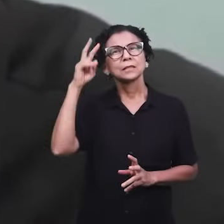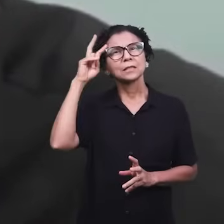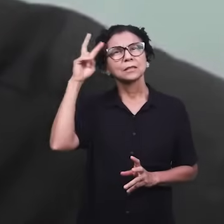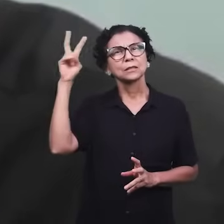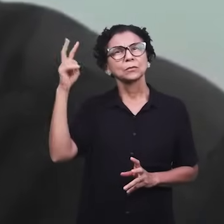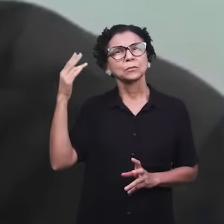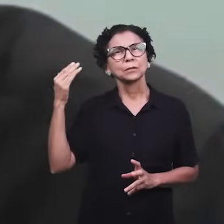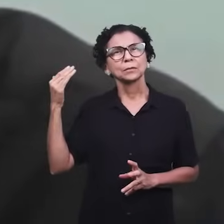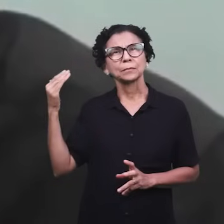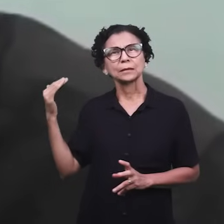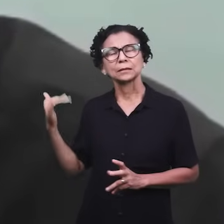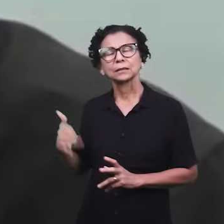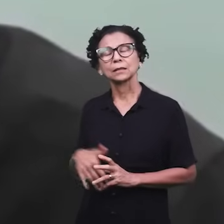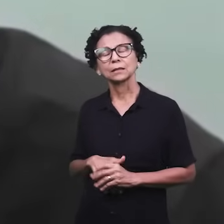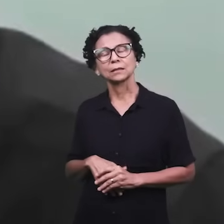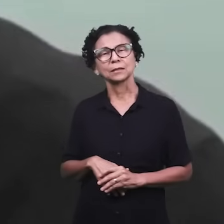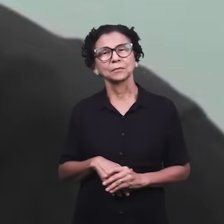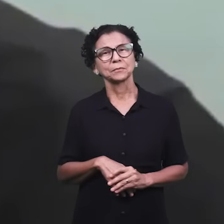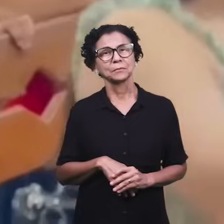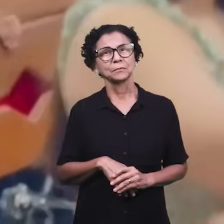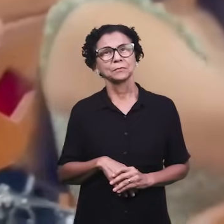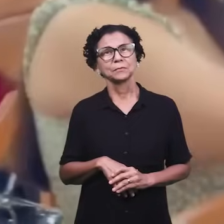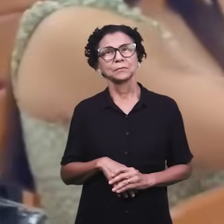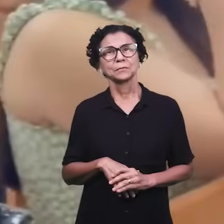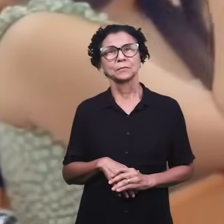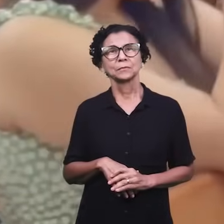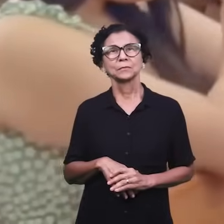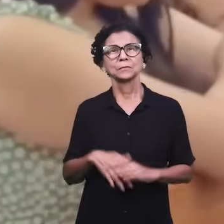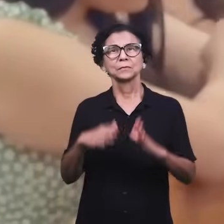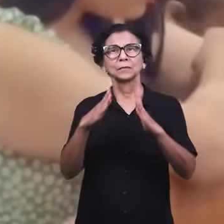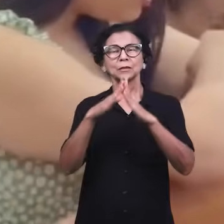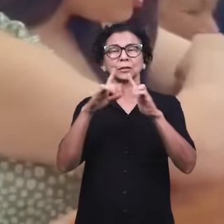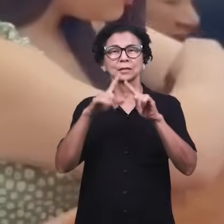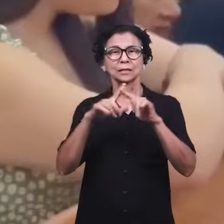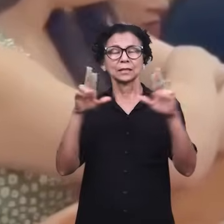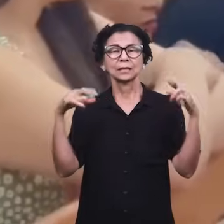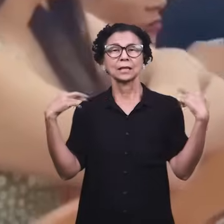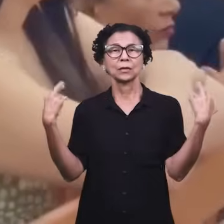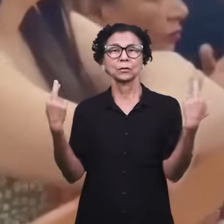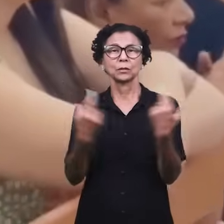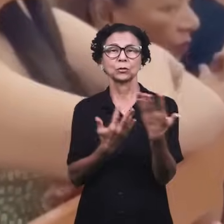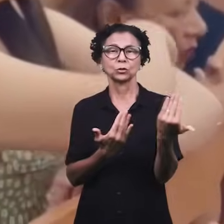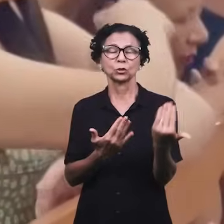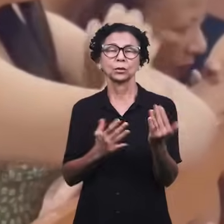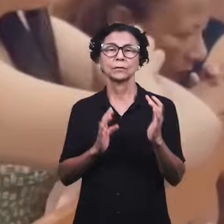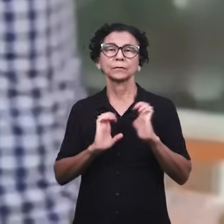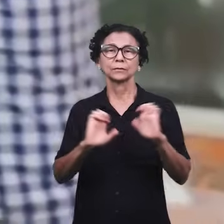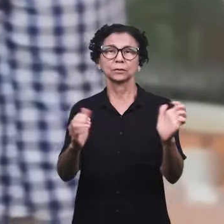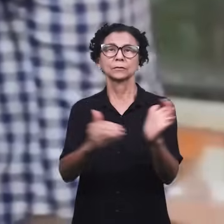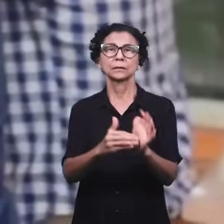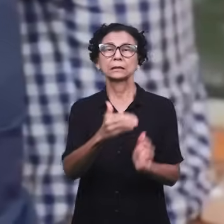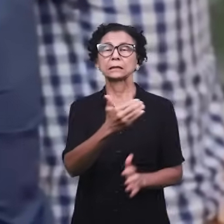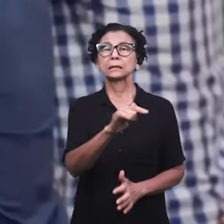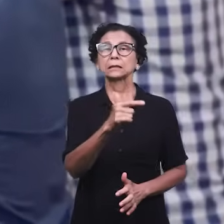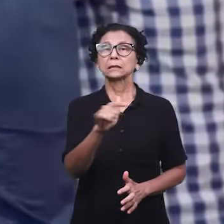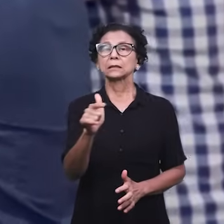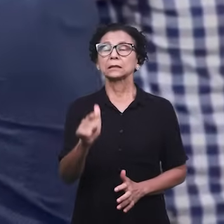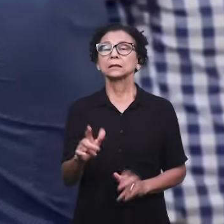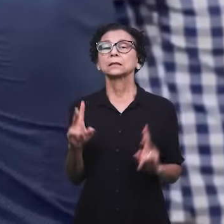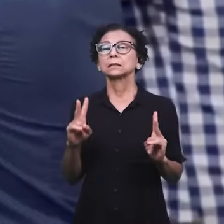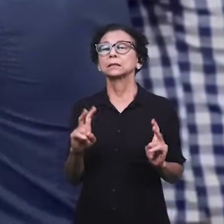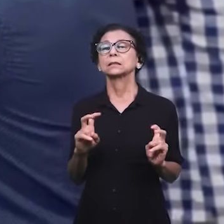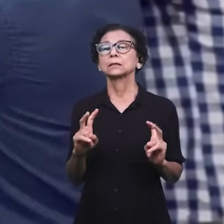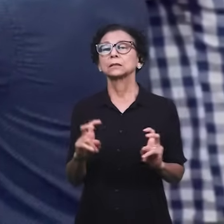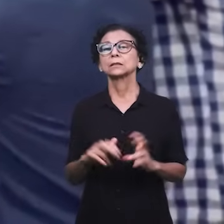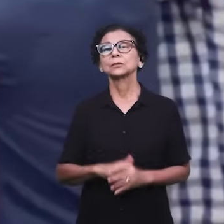nós recebemos aqui na igreja da Cidade Nova, em Ananindeua, um grupo grande de jovens do Evangelho Sem Fronteiras. E o assunto que nós